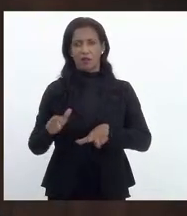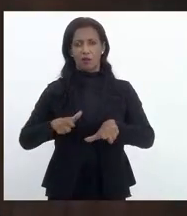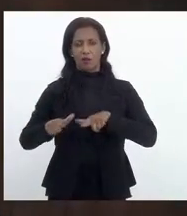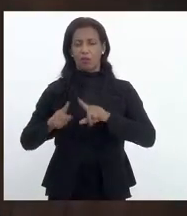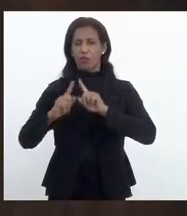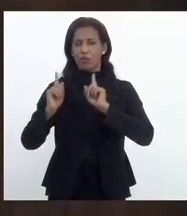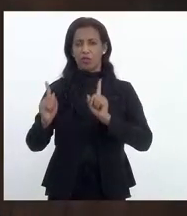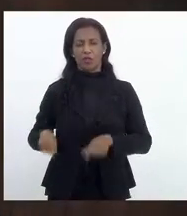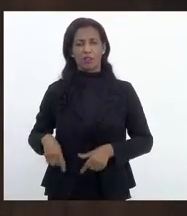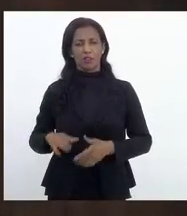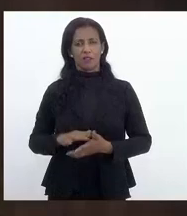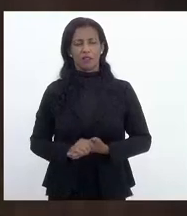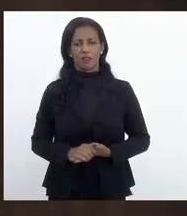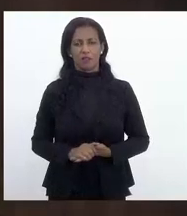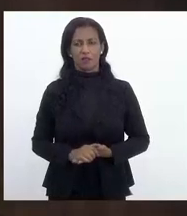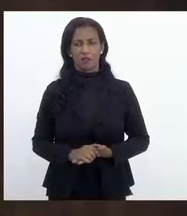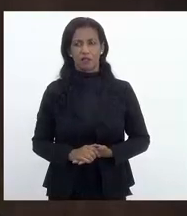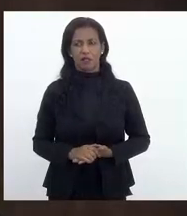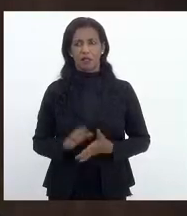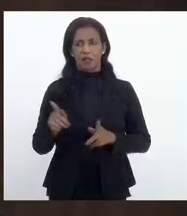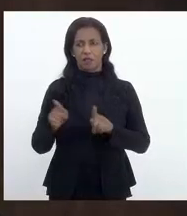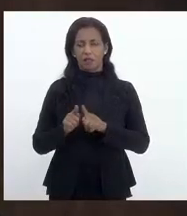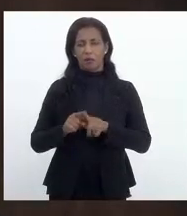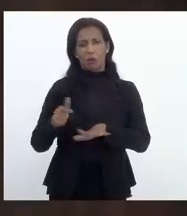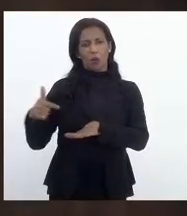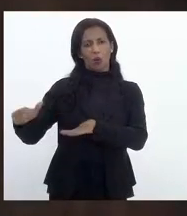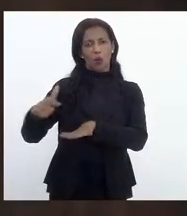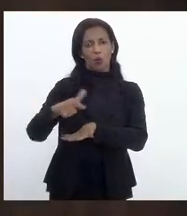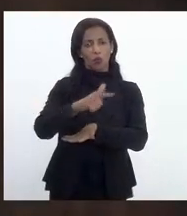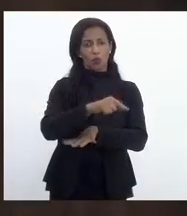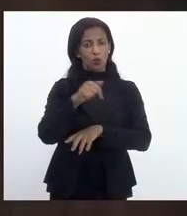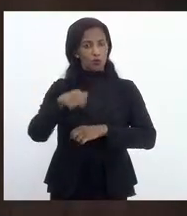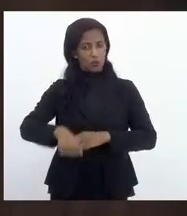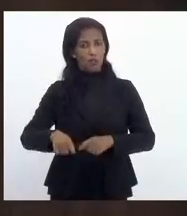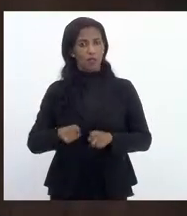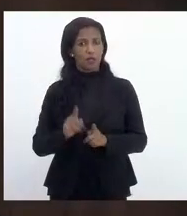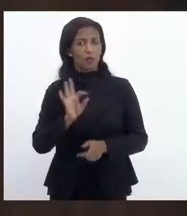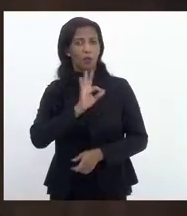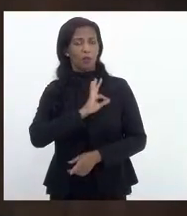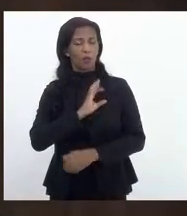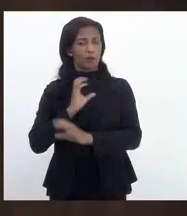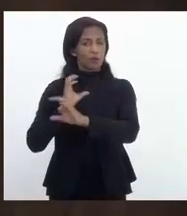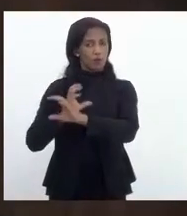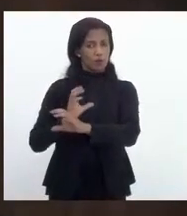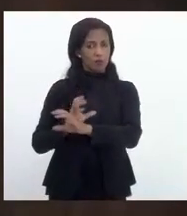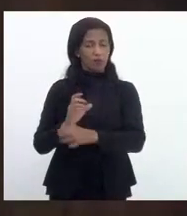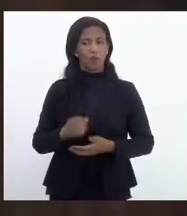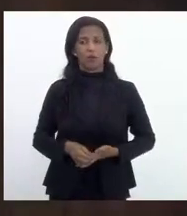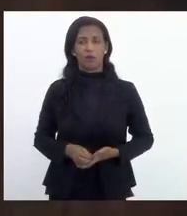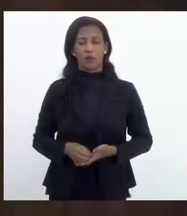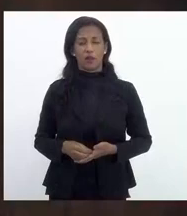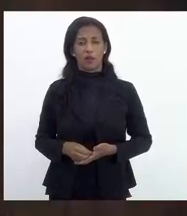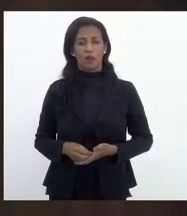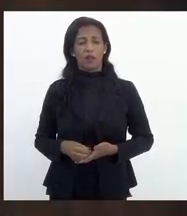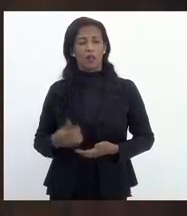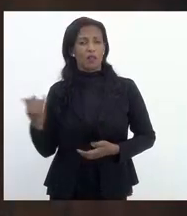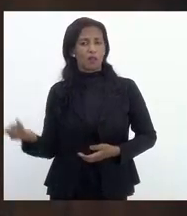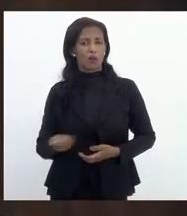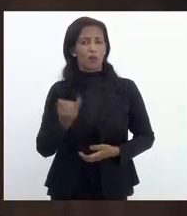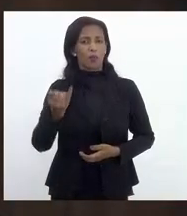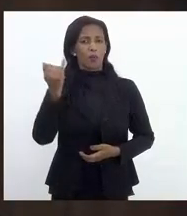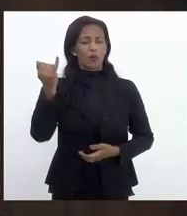servidora pública assim como todos os outros aqui como também os policiais civis que levam papel